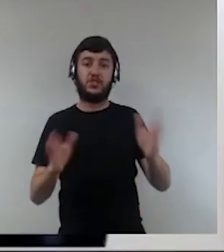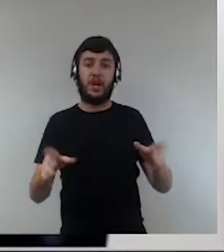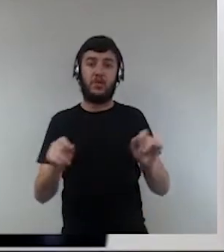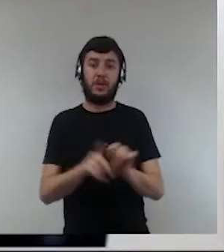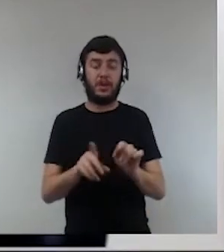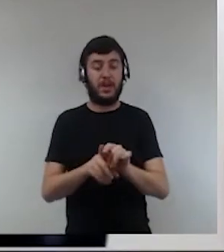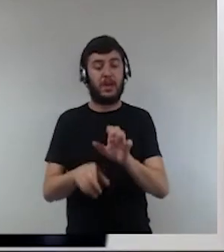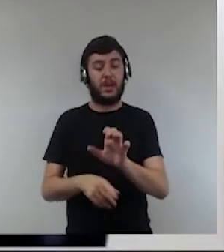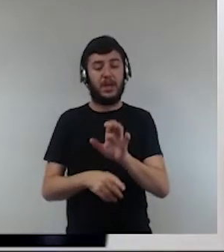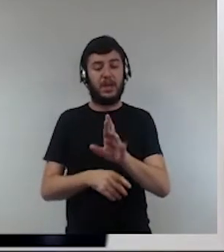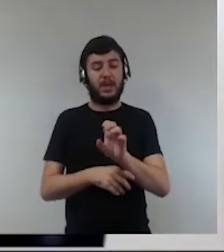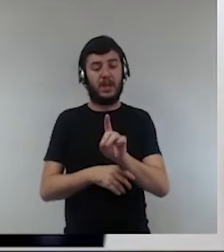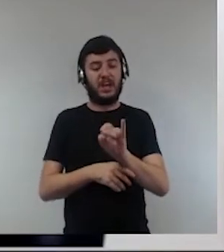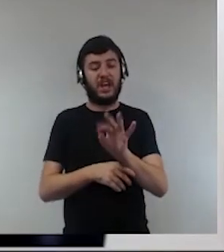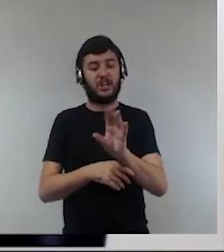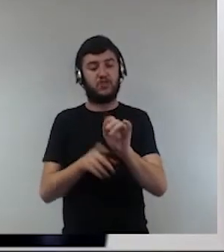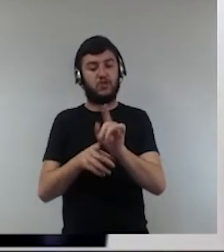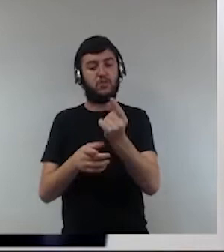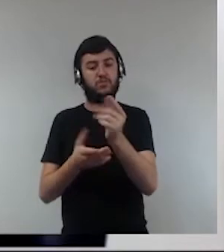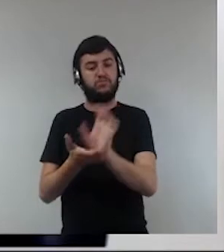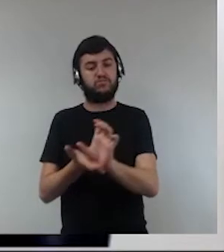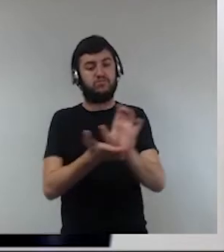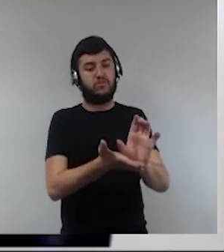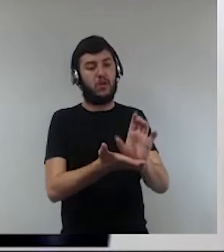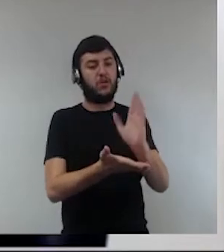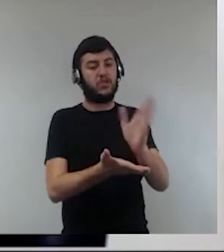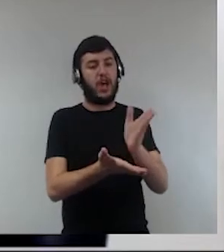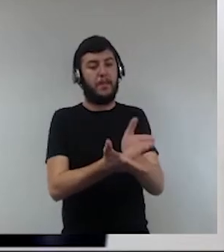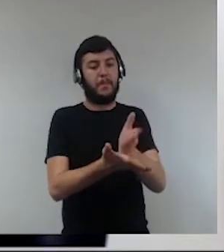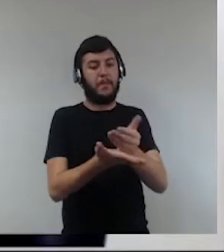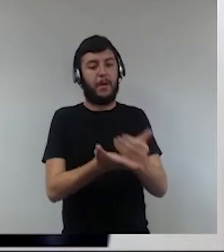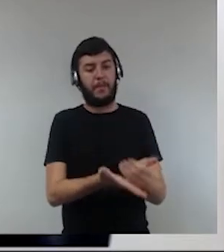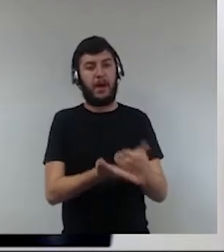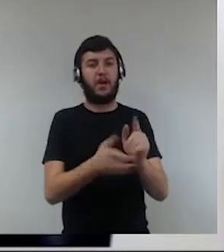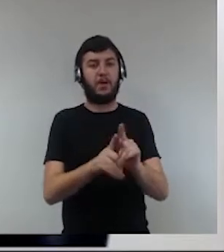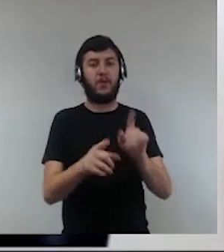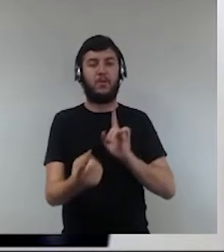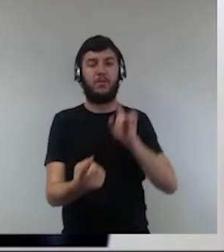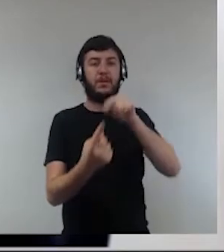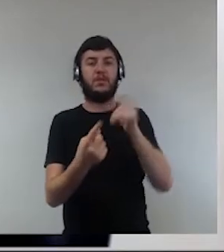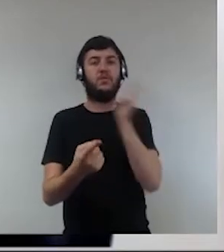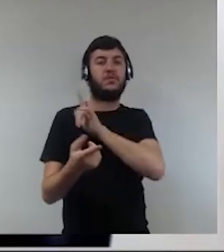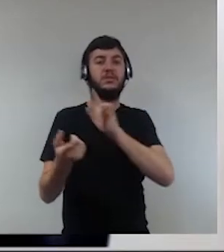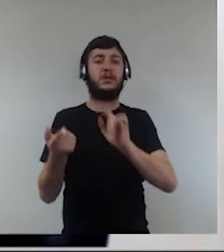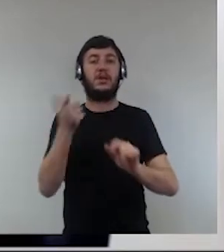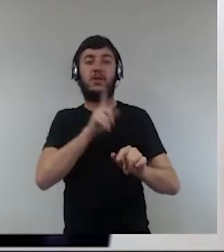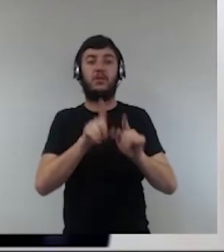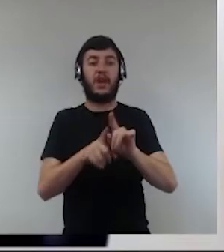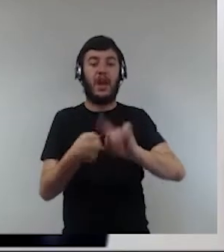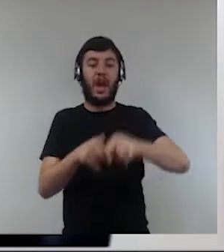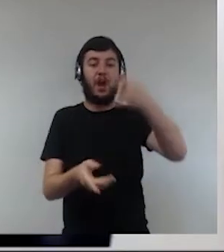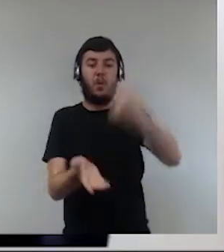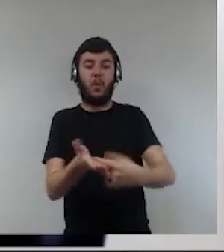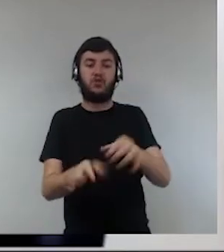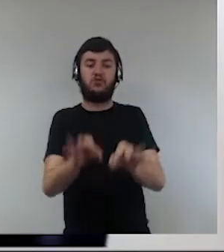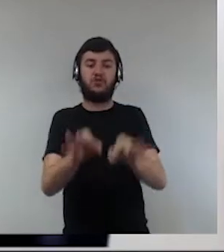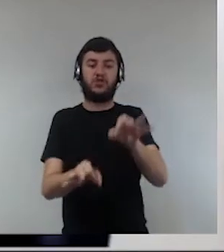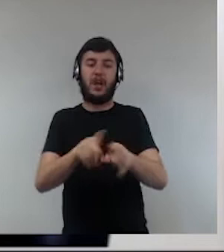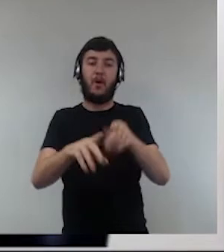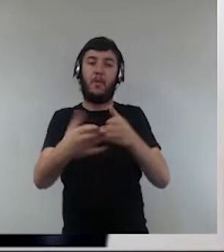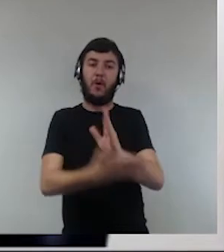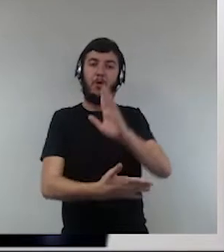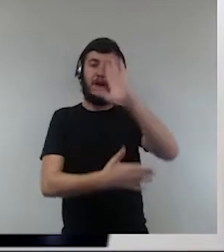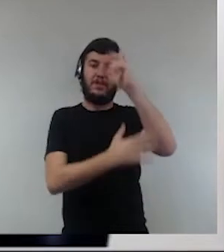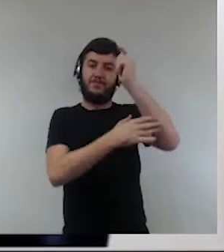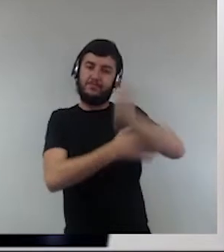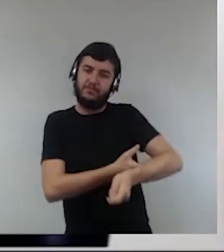crédito dele para chegar a um acordo judicial homologado por sentença. e puni-lo pela terceira vez